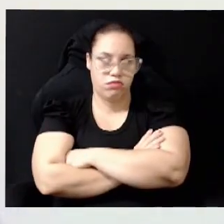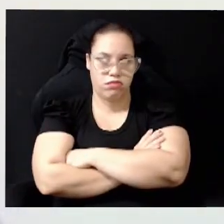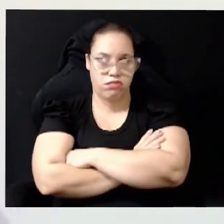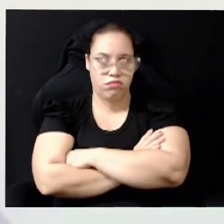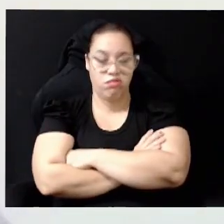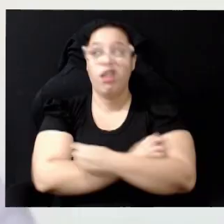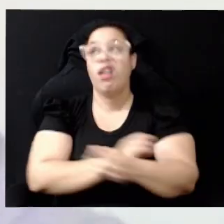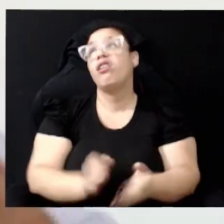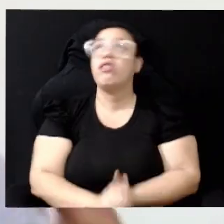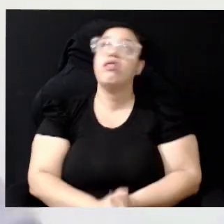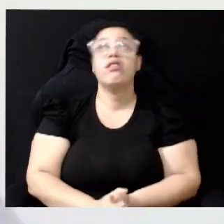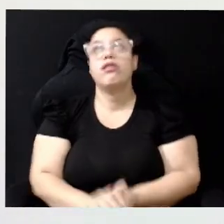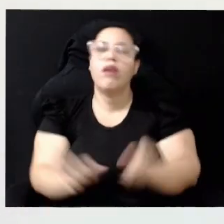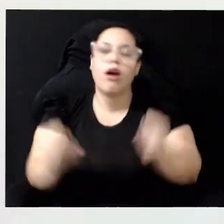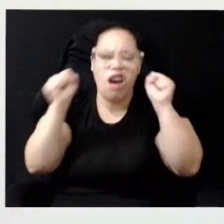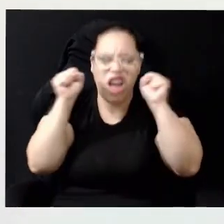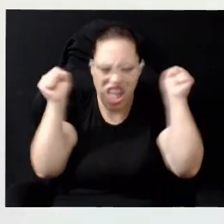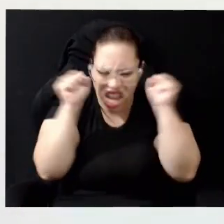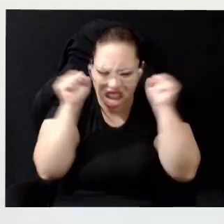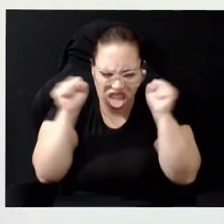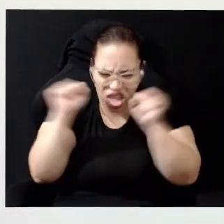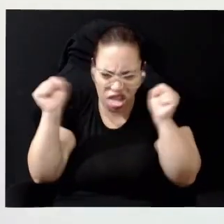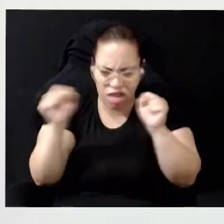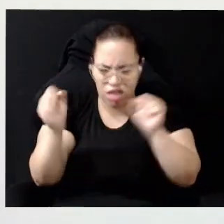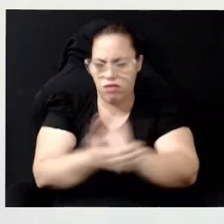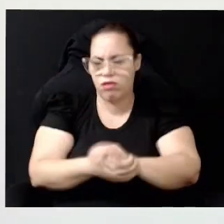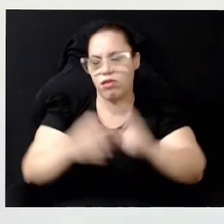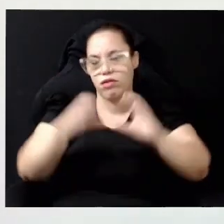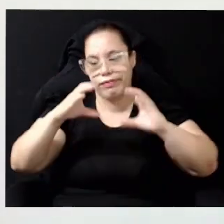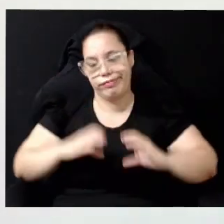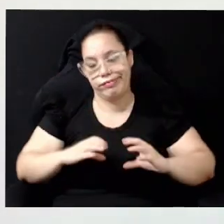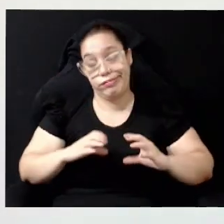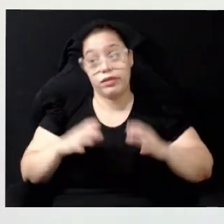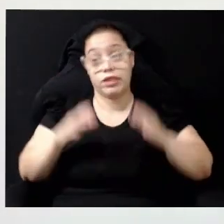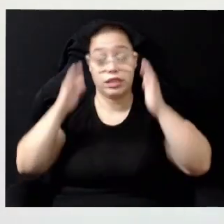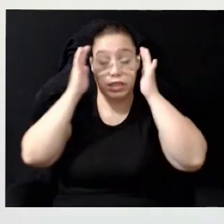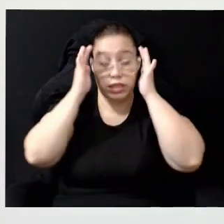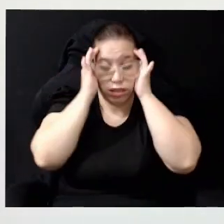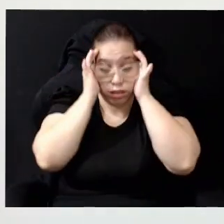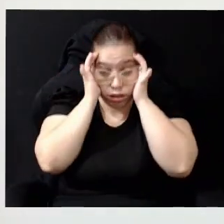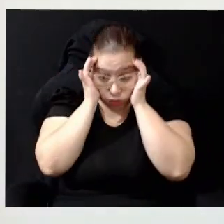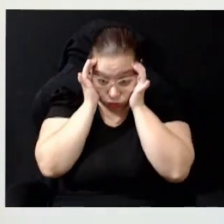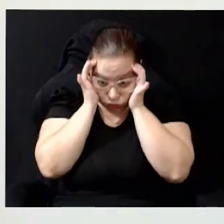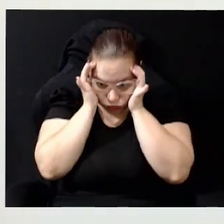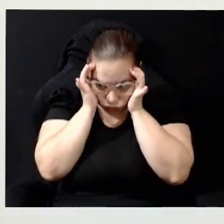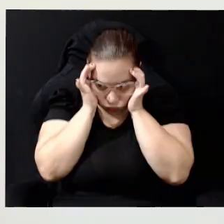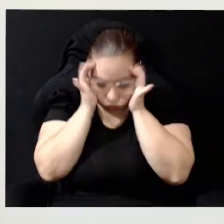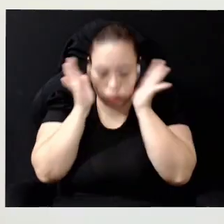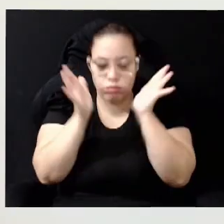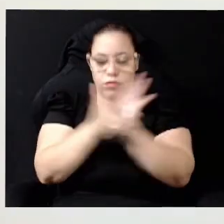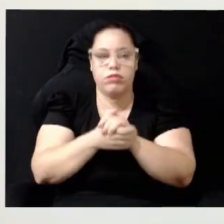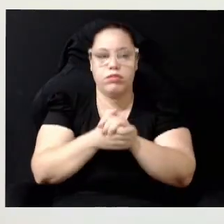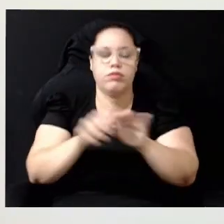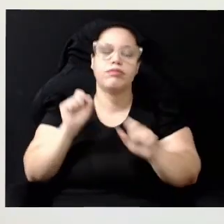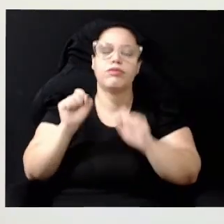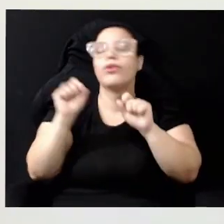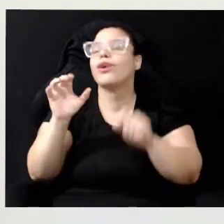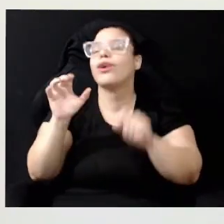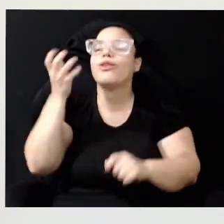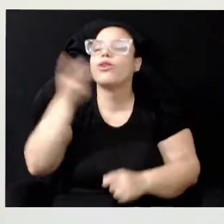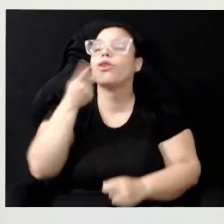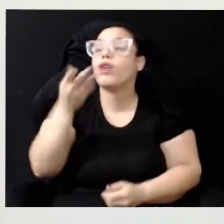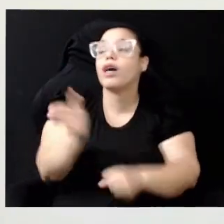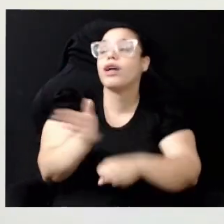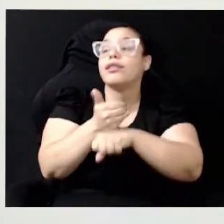insatisfação através desse comportamento avassalador, tá? Então, por que ela acontece? Como eu falei antes,